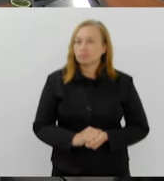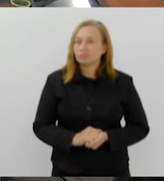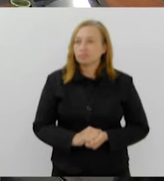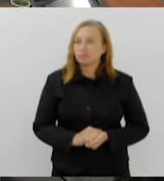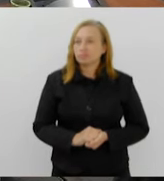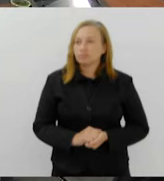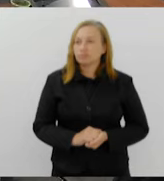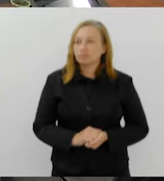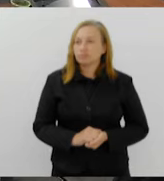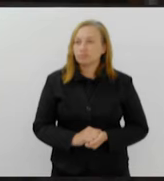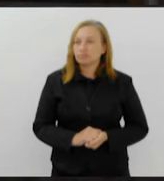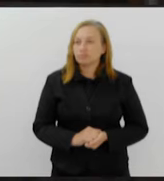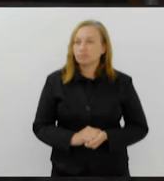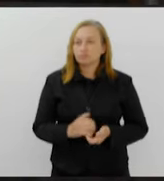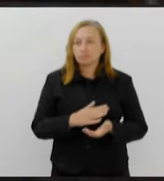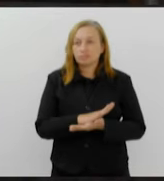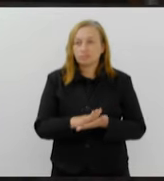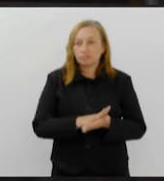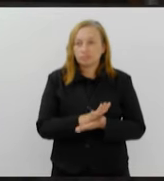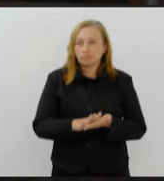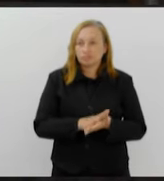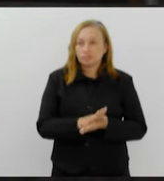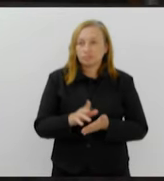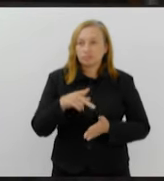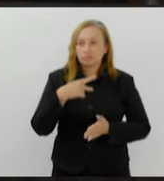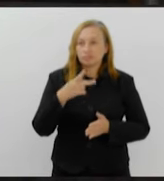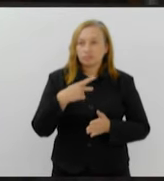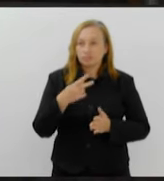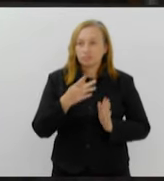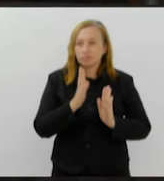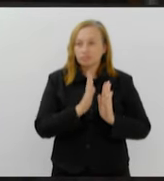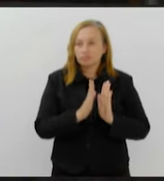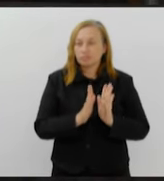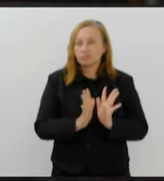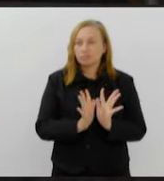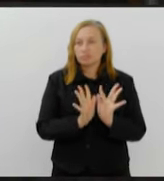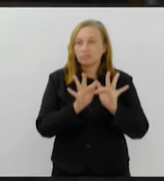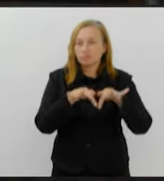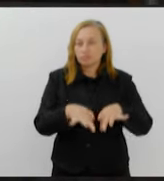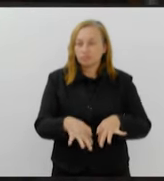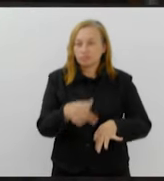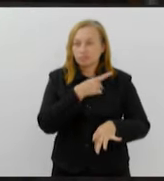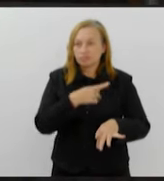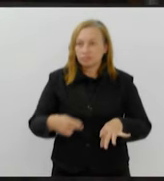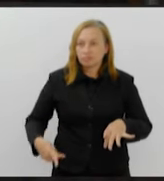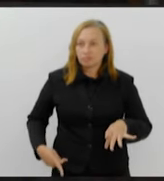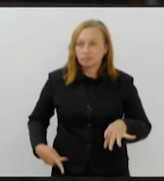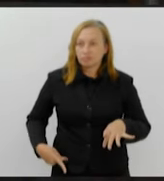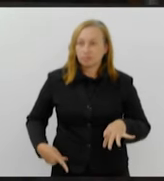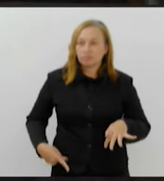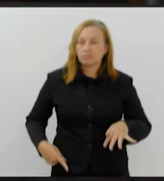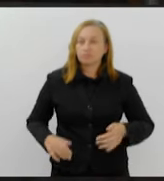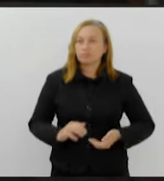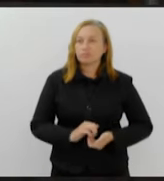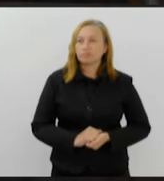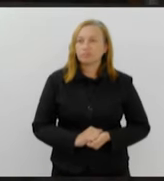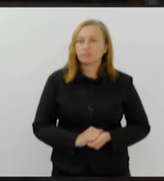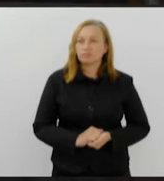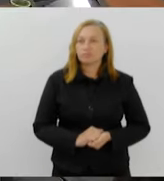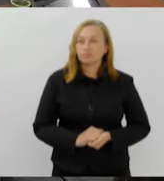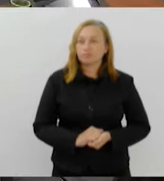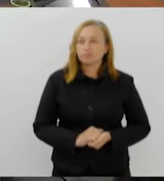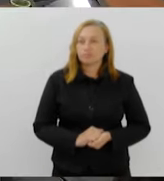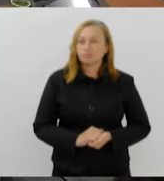povo não havendo mais oradores inscritos a presidência suspende o expediente final